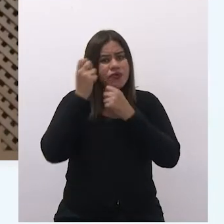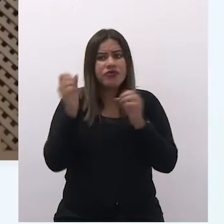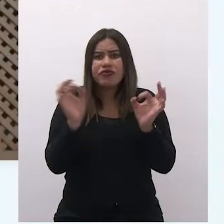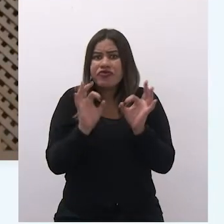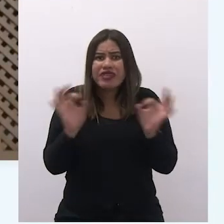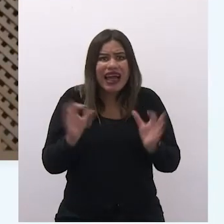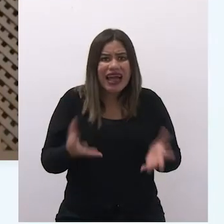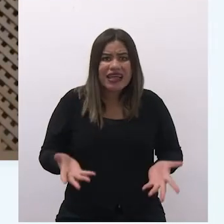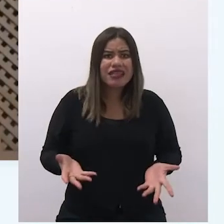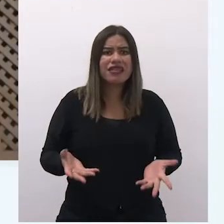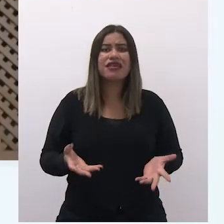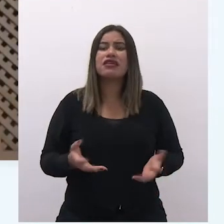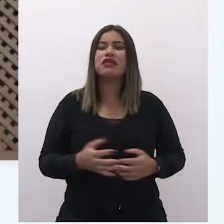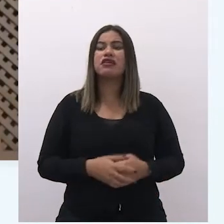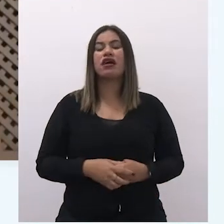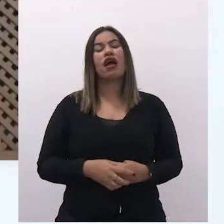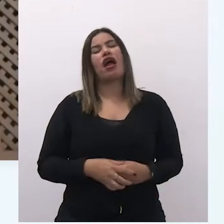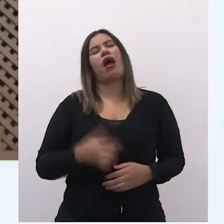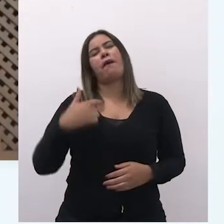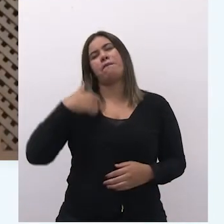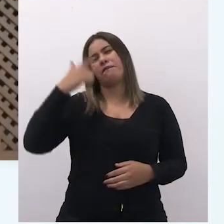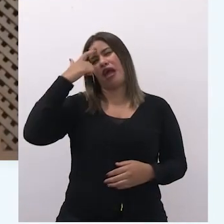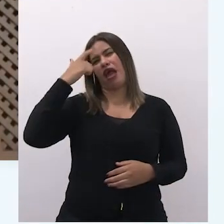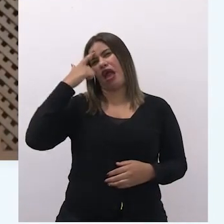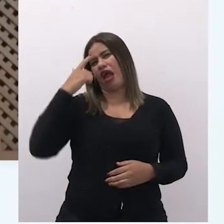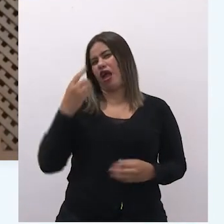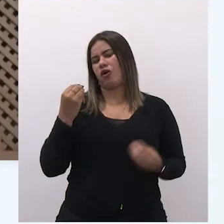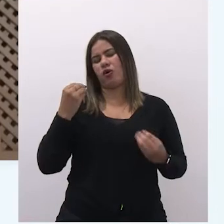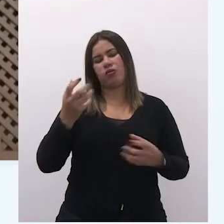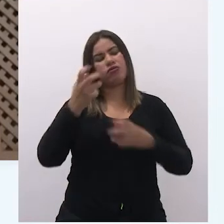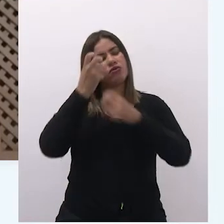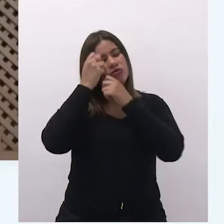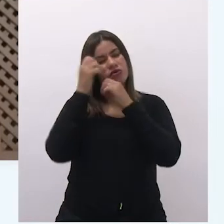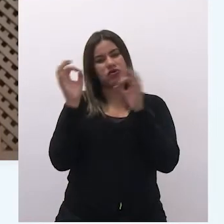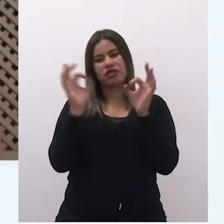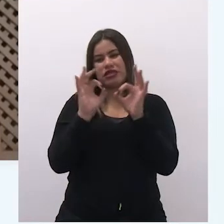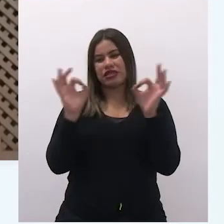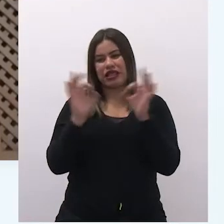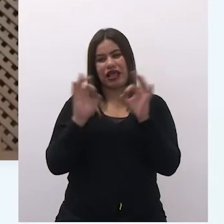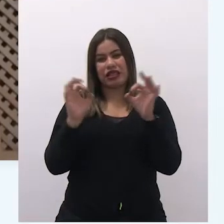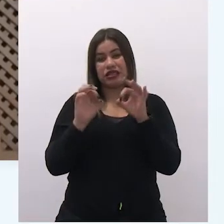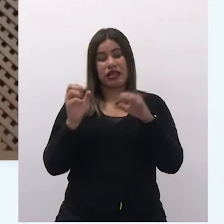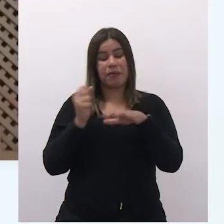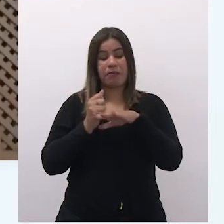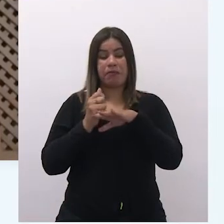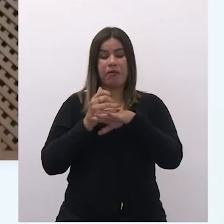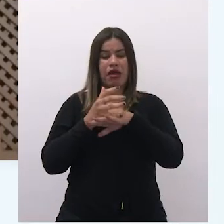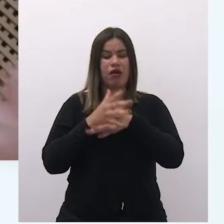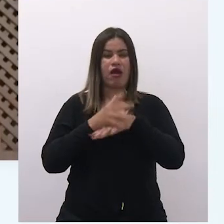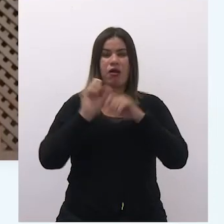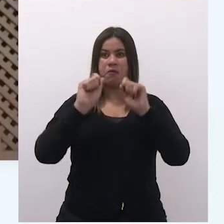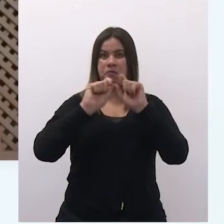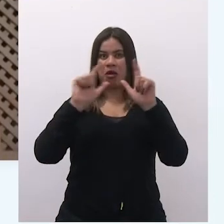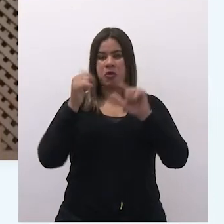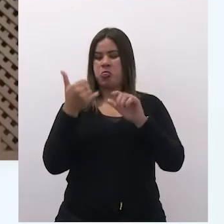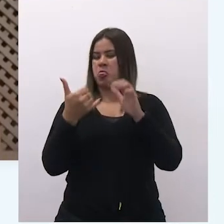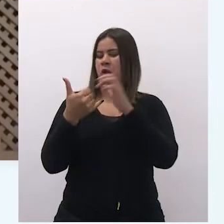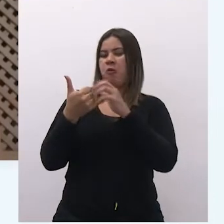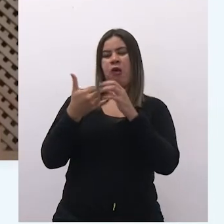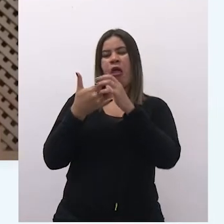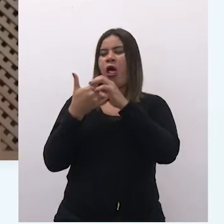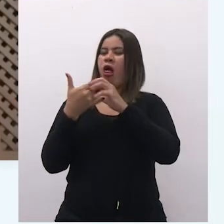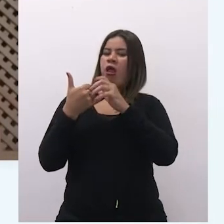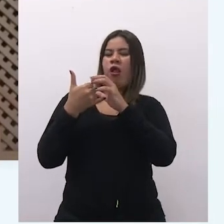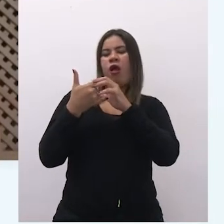E logo que vem na nossa cabeça, realmente, ele não dormiu, né? Passou a noite no celular, conversando